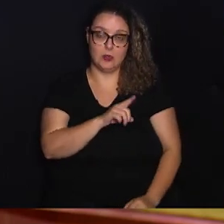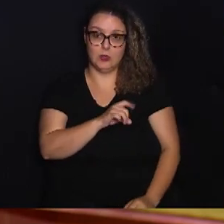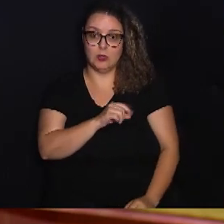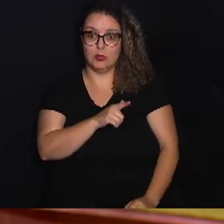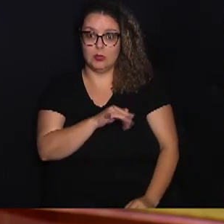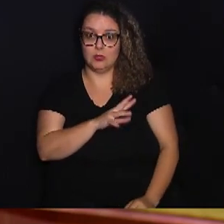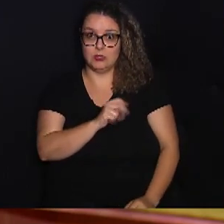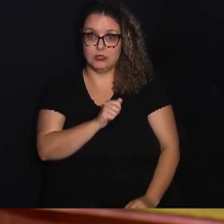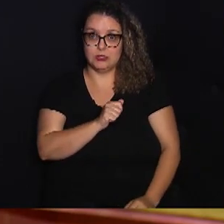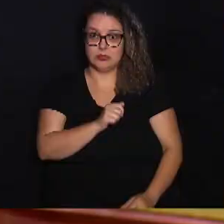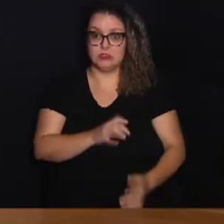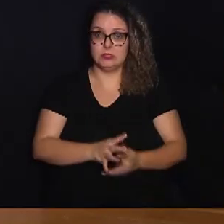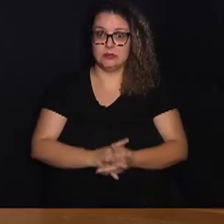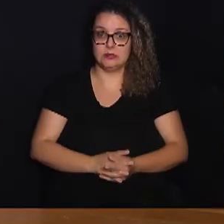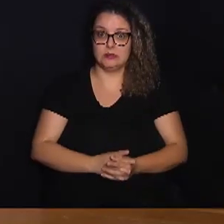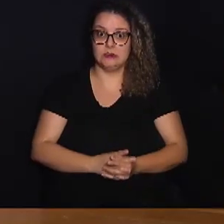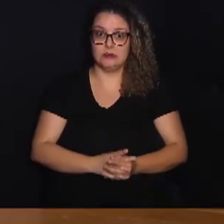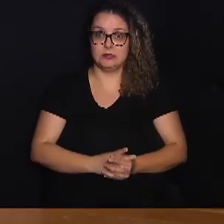do